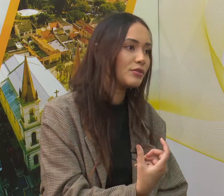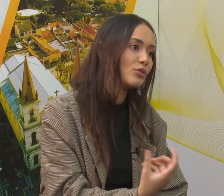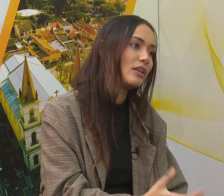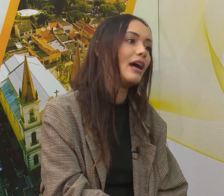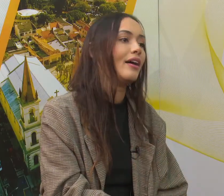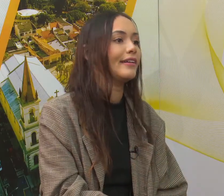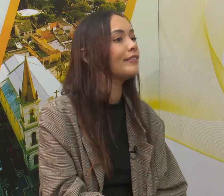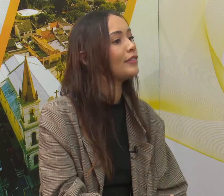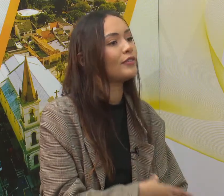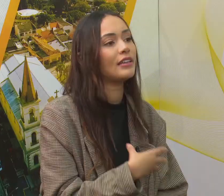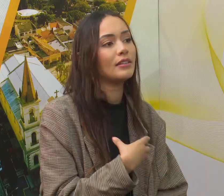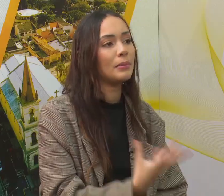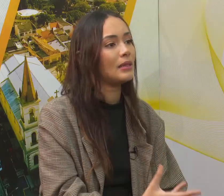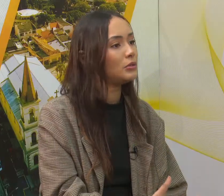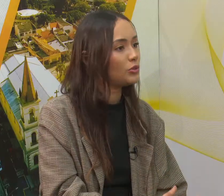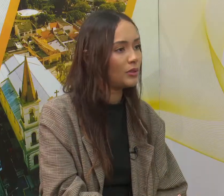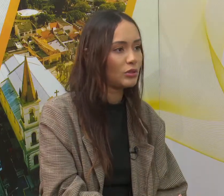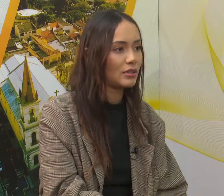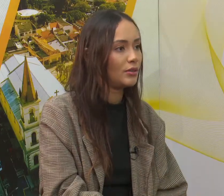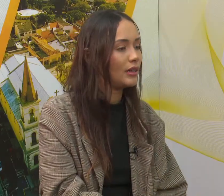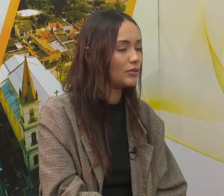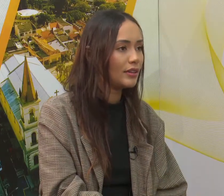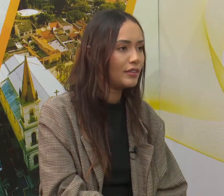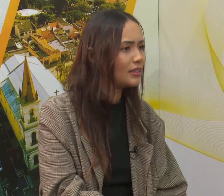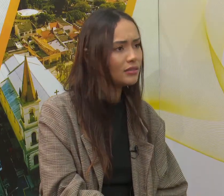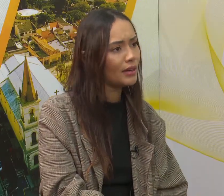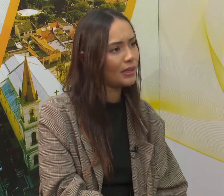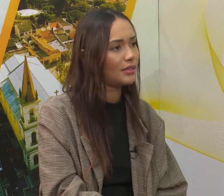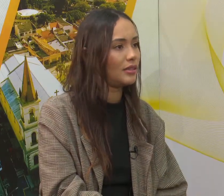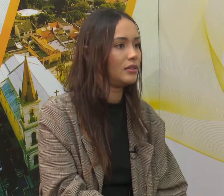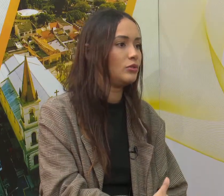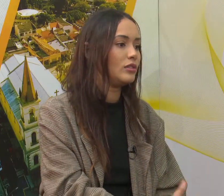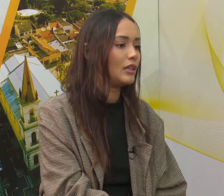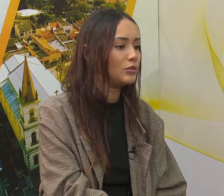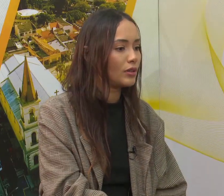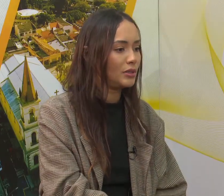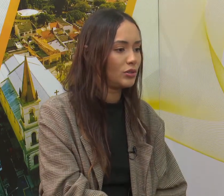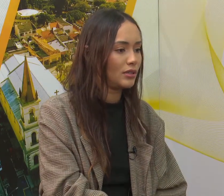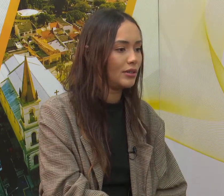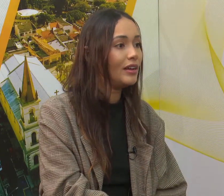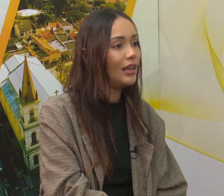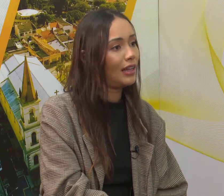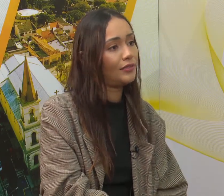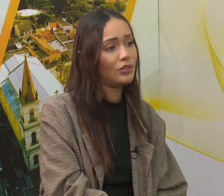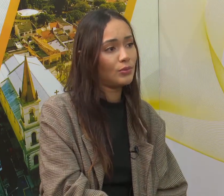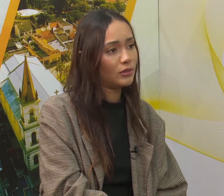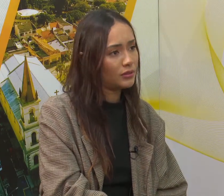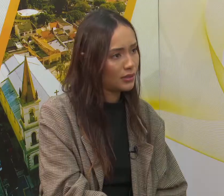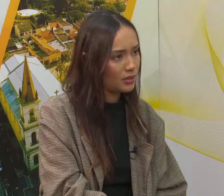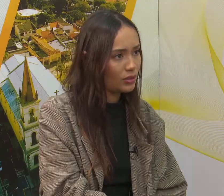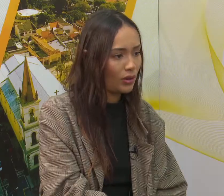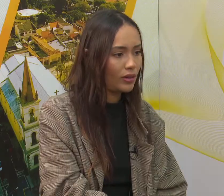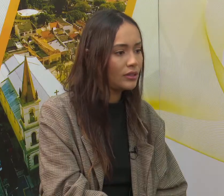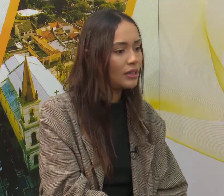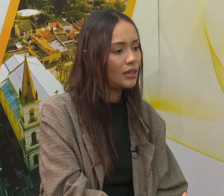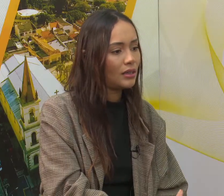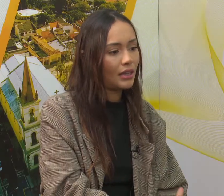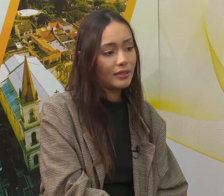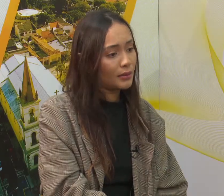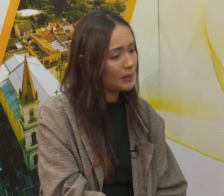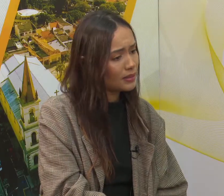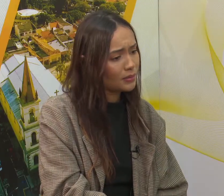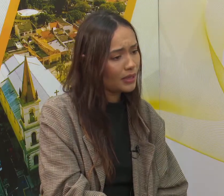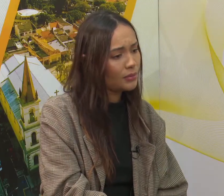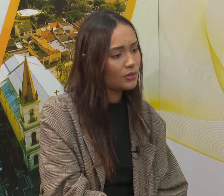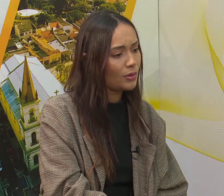não vai ser funcional, ela vai viver dependente de medicação o resto da vida, e não é bem assim. A gente entende que a medicação, ela vem de modo transitório, e